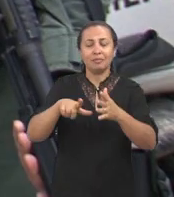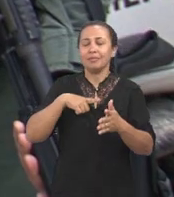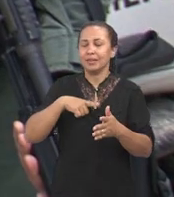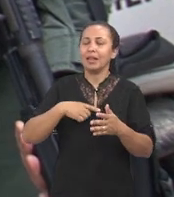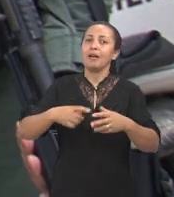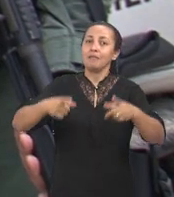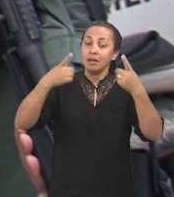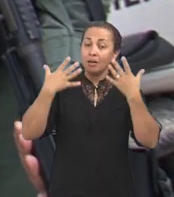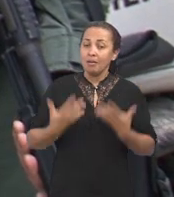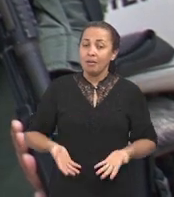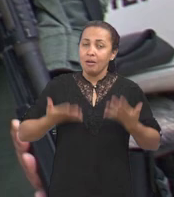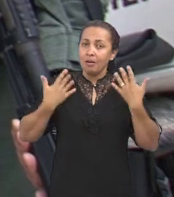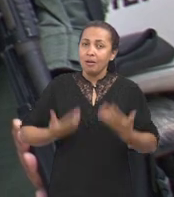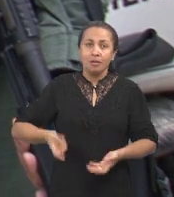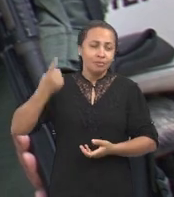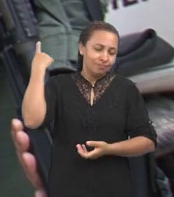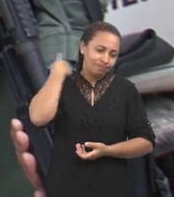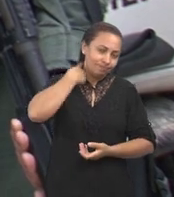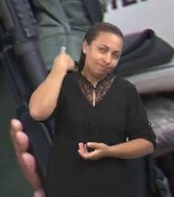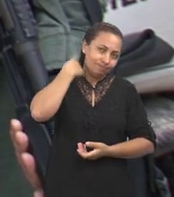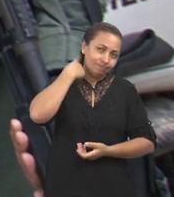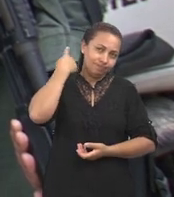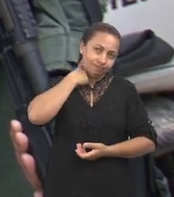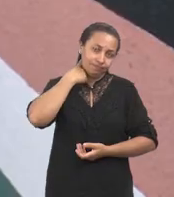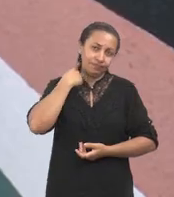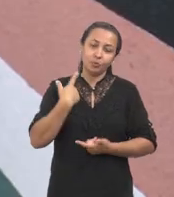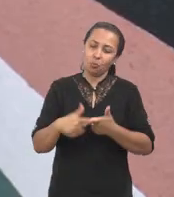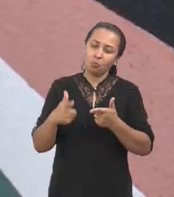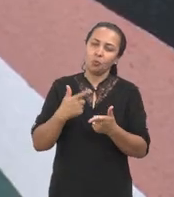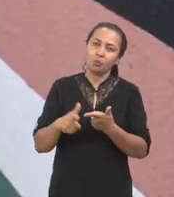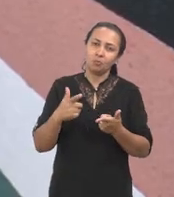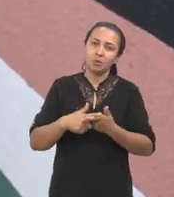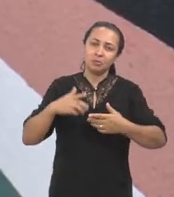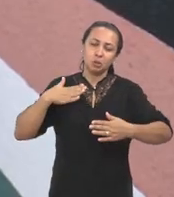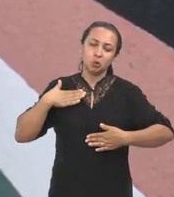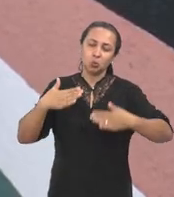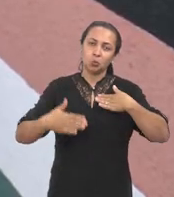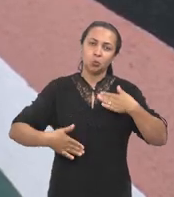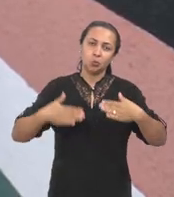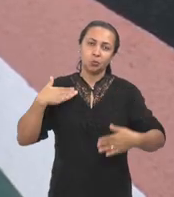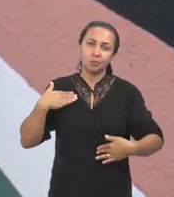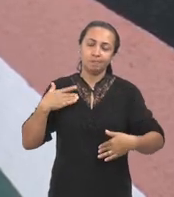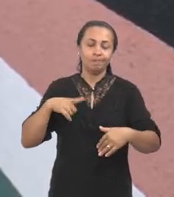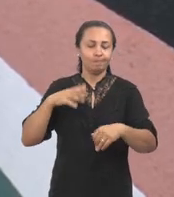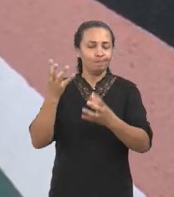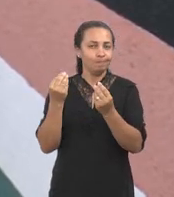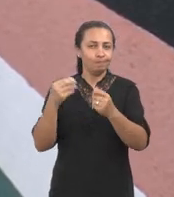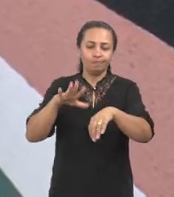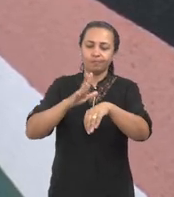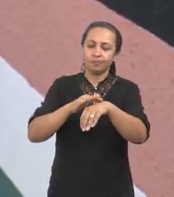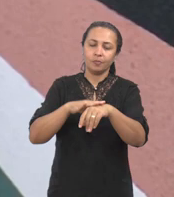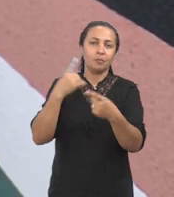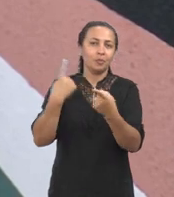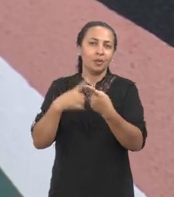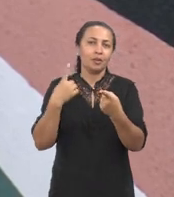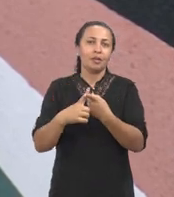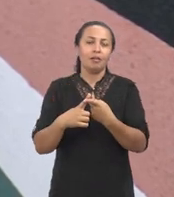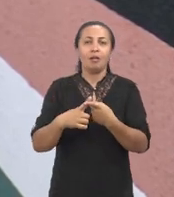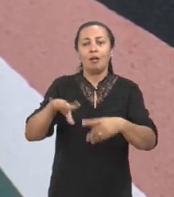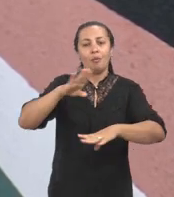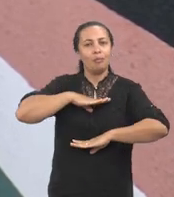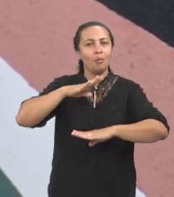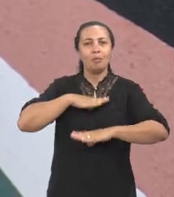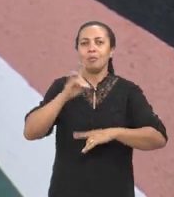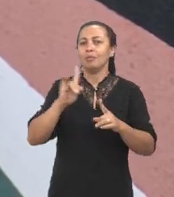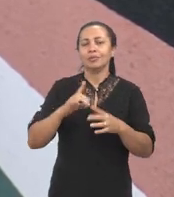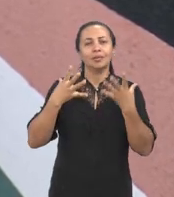isso realmente fisicamente é desgastante então nós temos muito adoecimento por questões